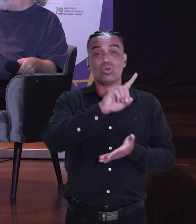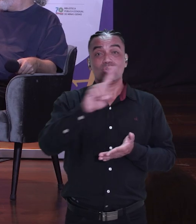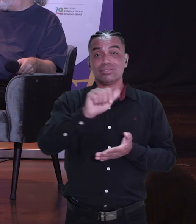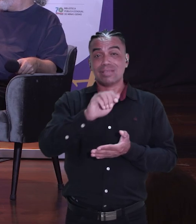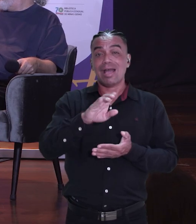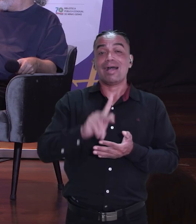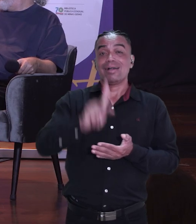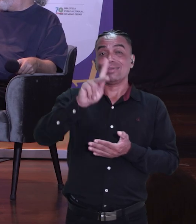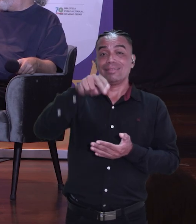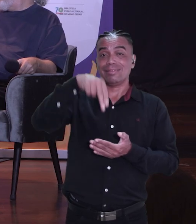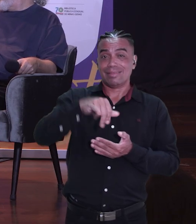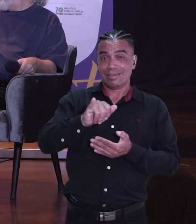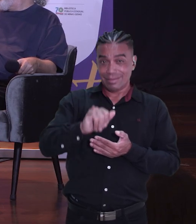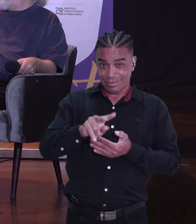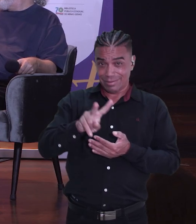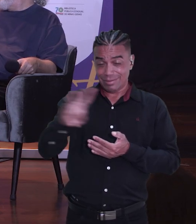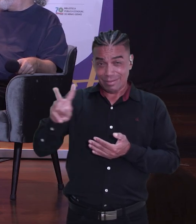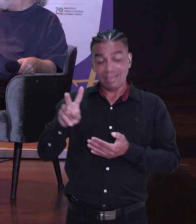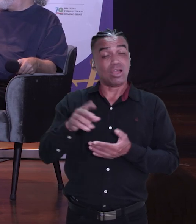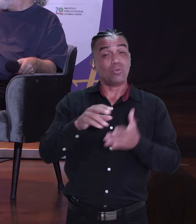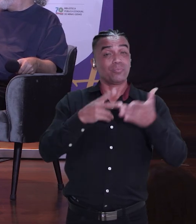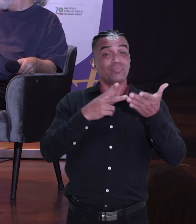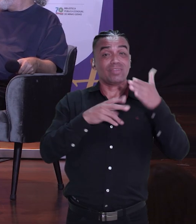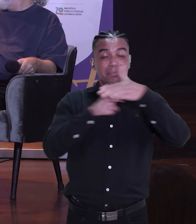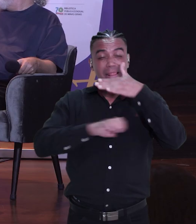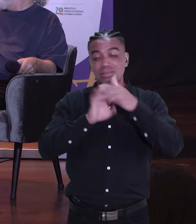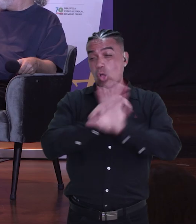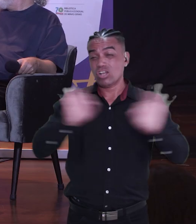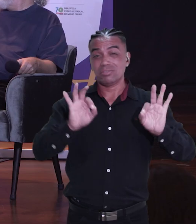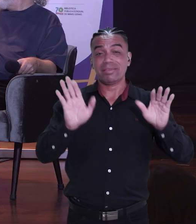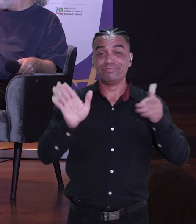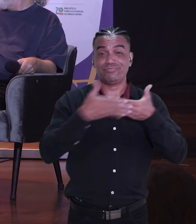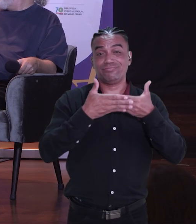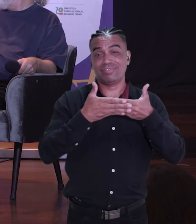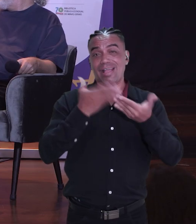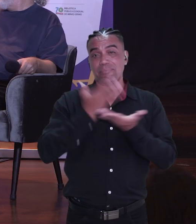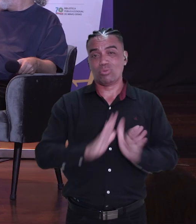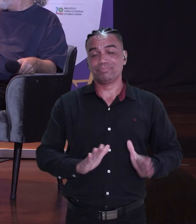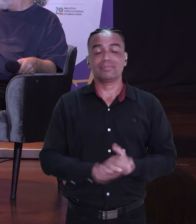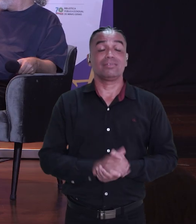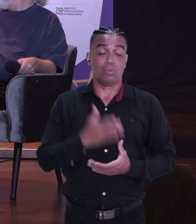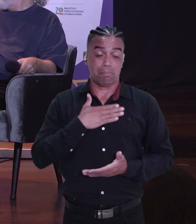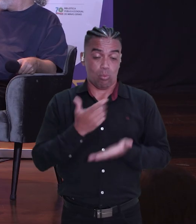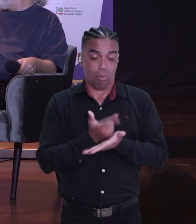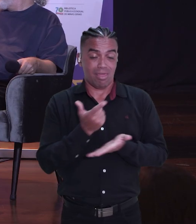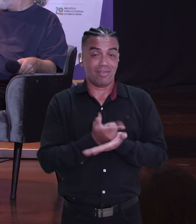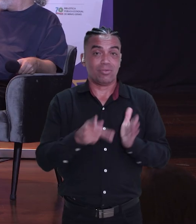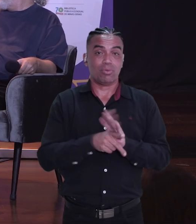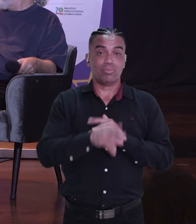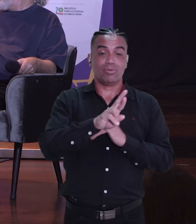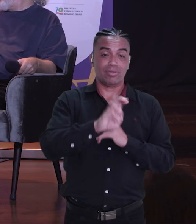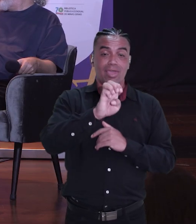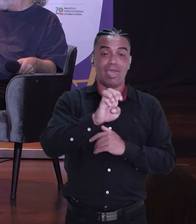Naif, porque a Cosac Naif era uma editora ótima e acabou, né? Mas, no caso dos meus outros livros, a maioria saiu